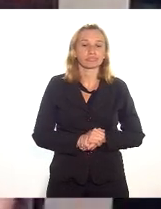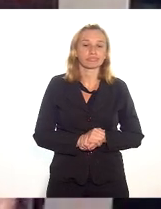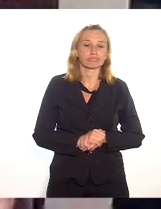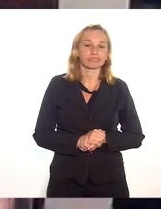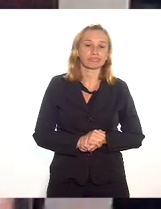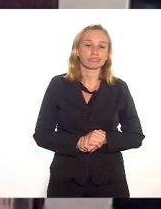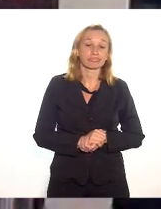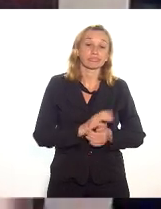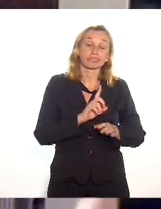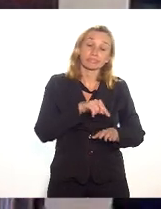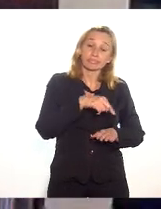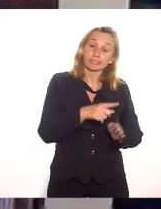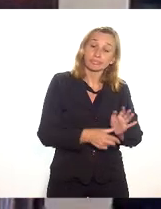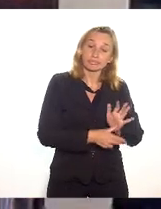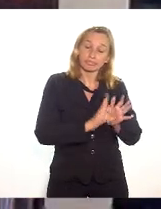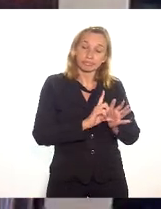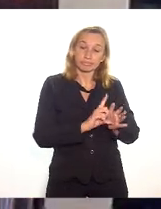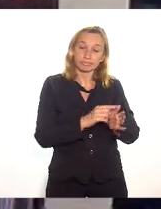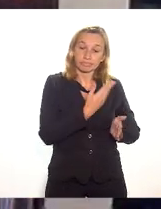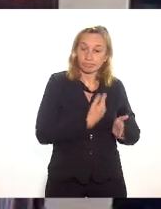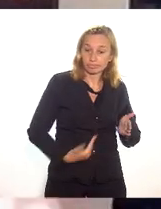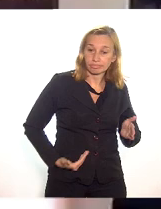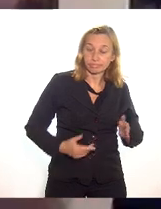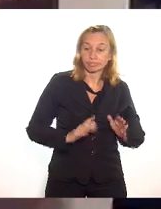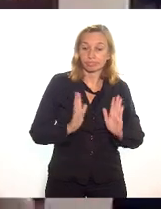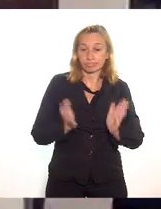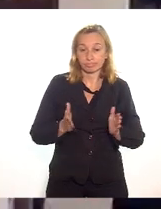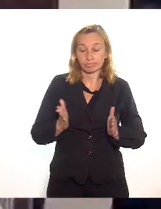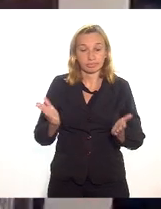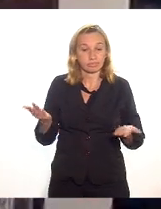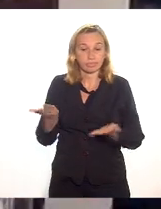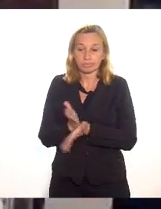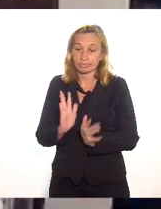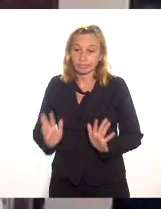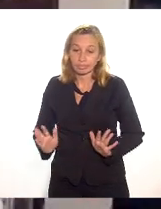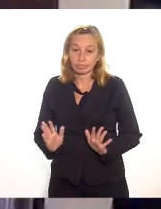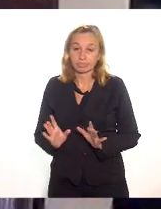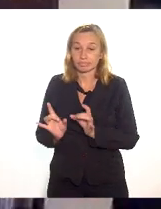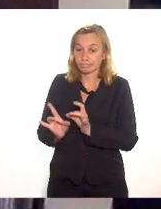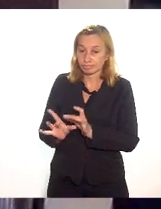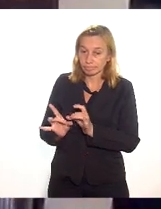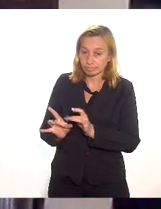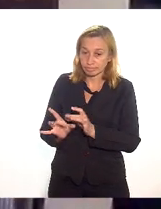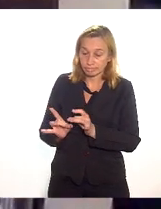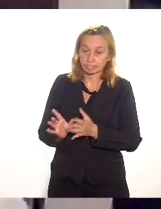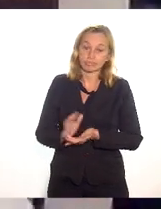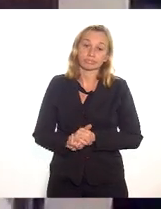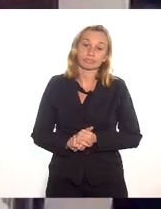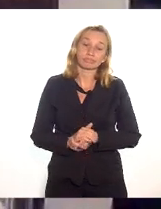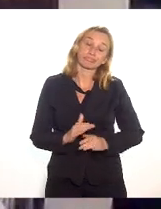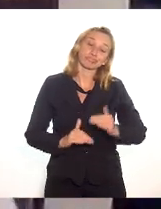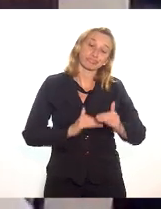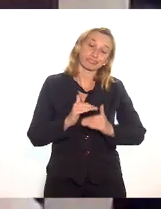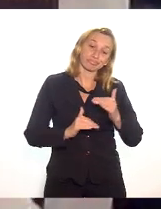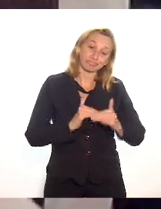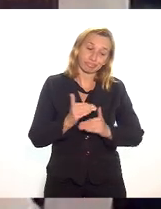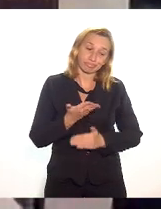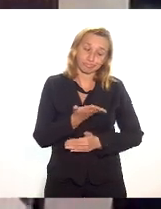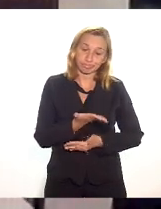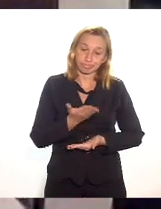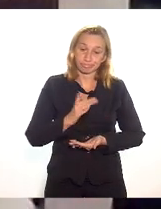era público deixou de ser público, sendo terceirizado, e nesse processo de